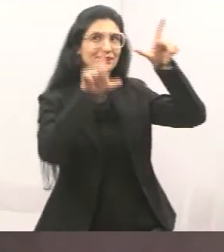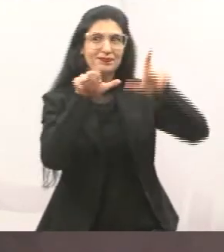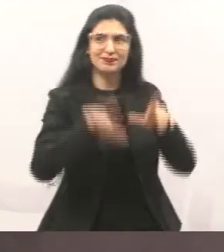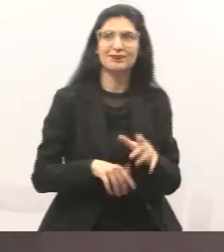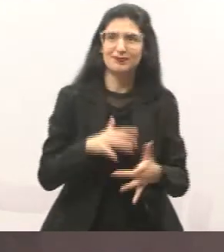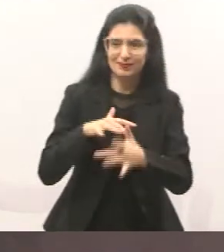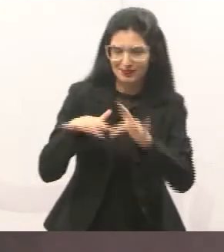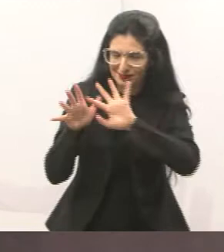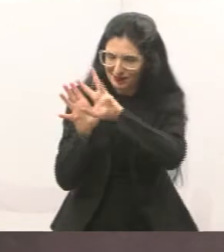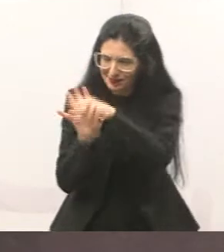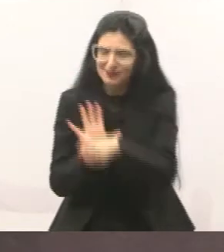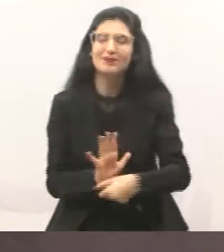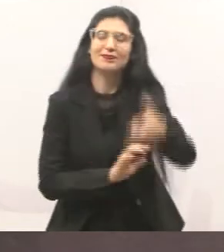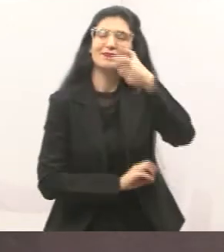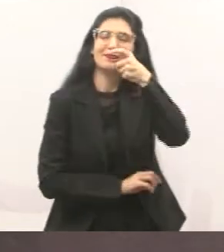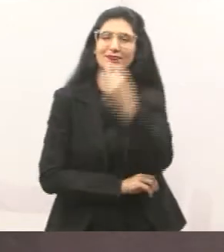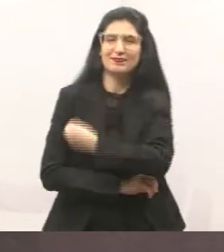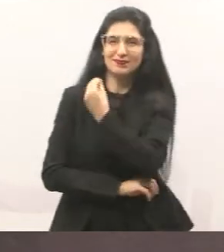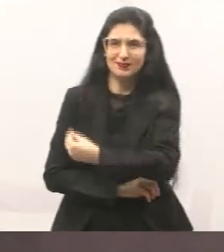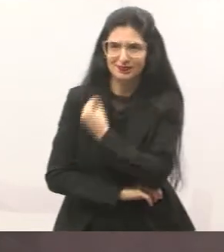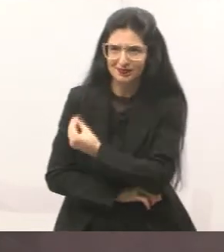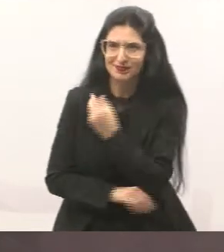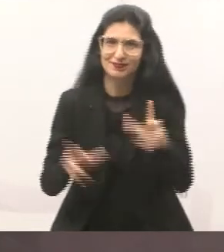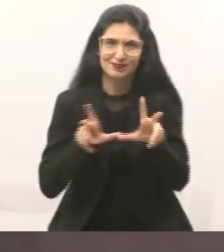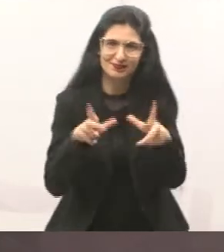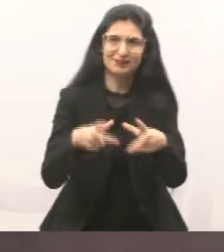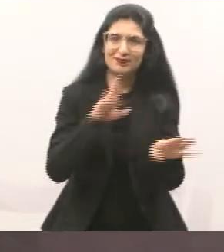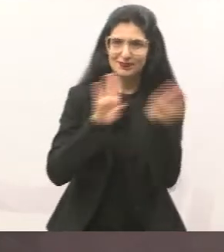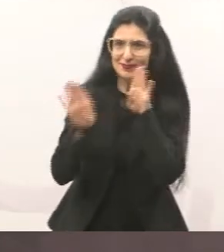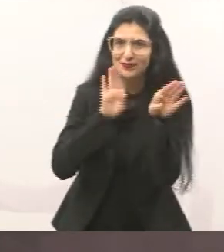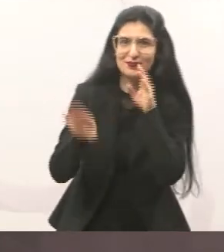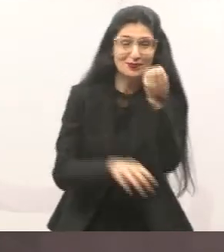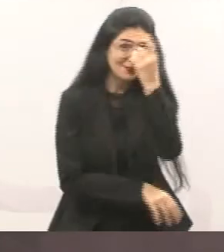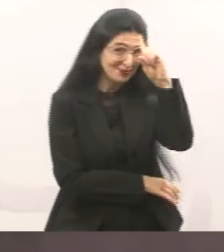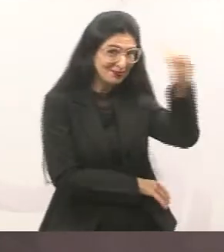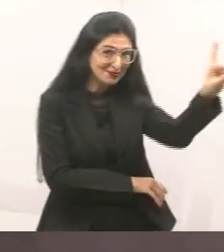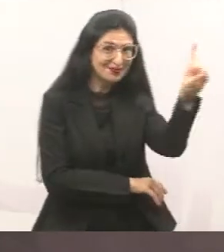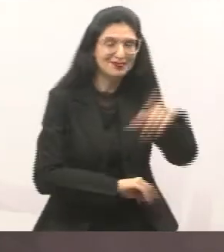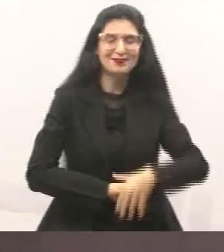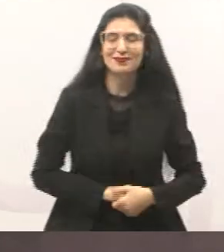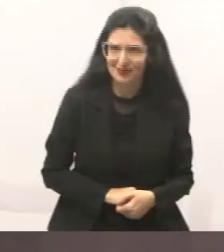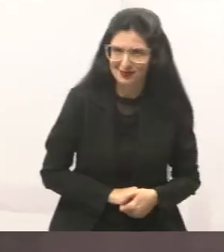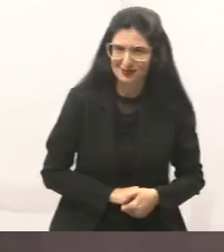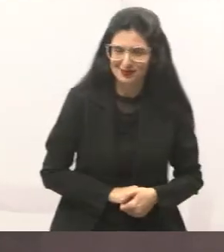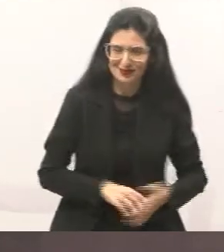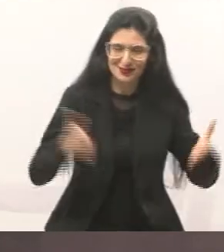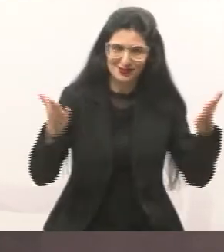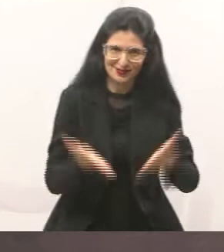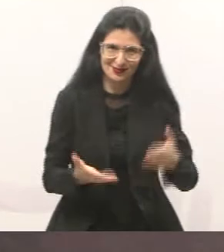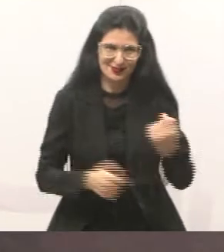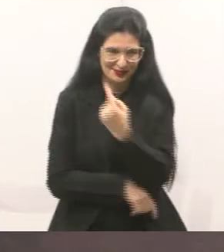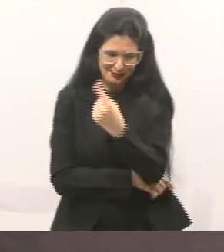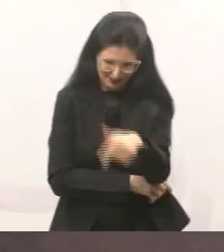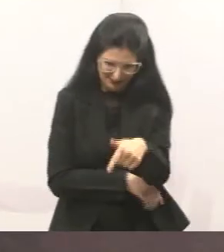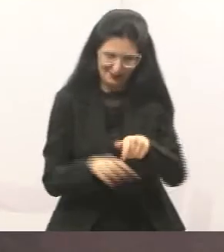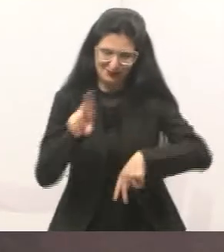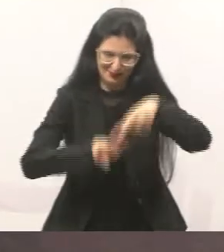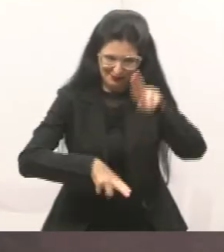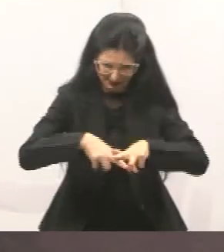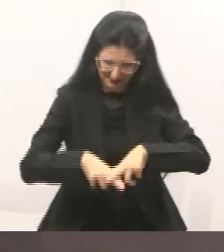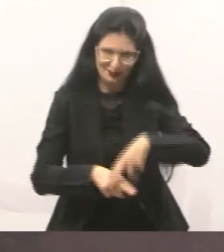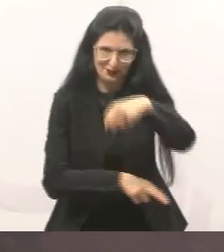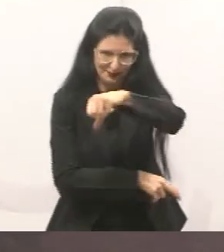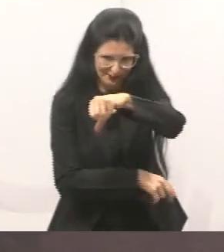aqueles que nos assistem ao vivo pela página da Câmara no Facebook, bom dia. Na presente data de 17 de junho,